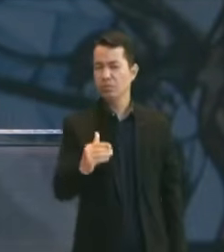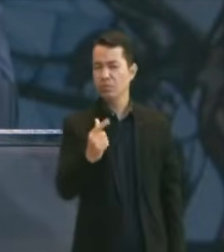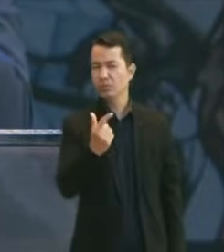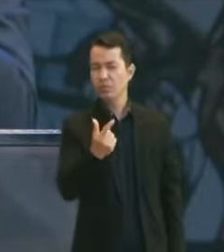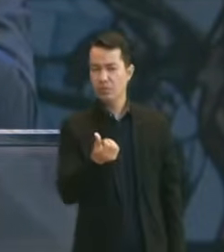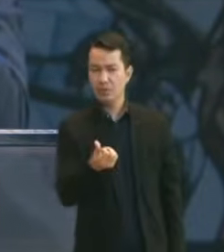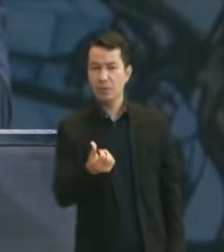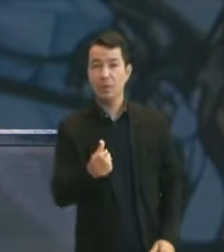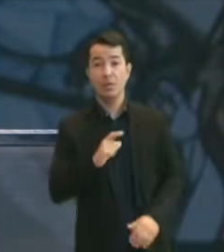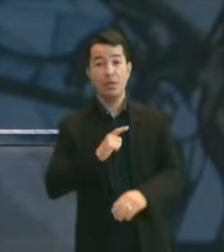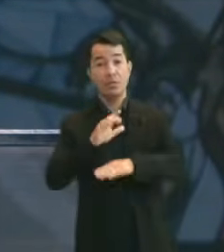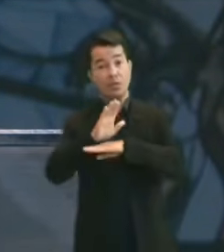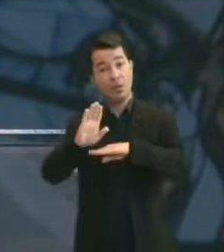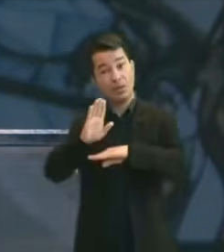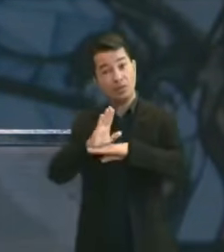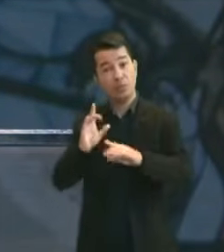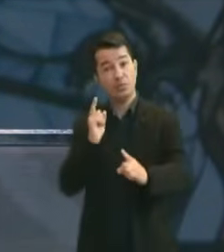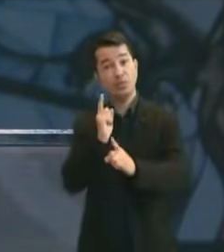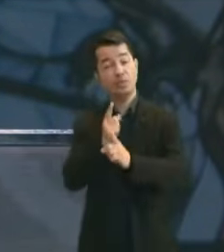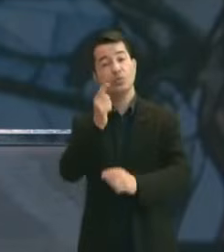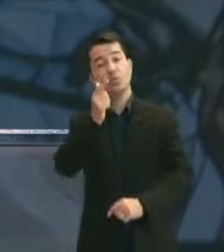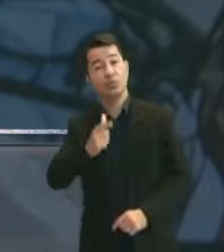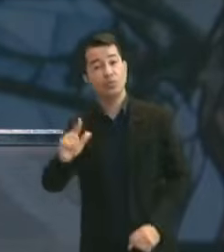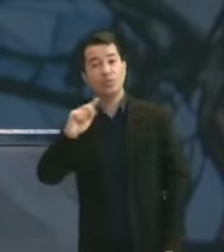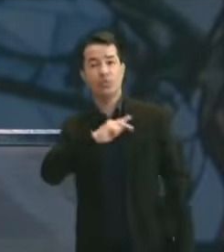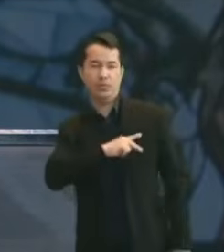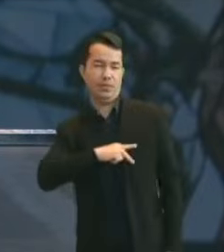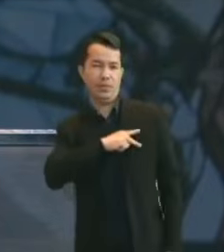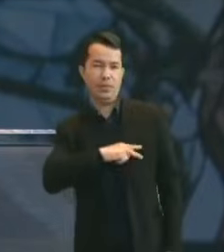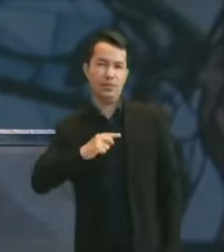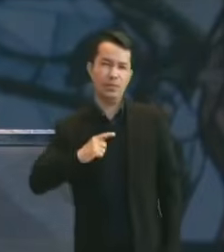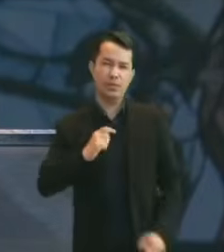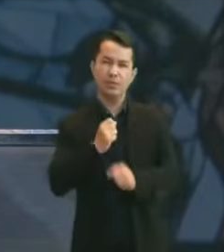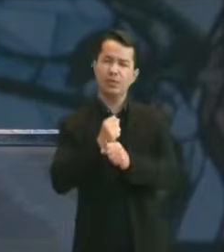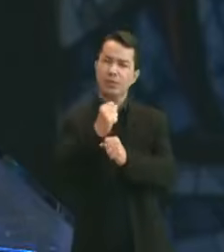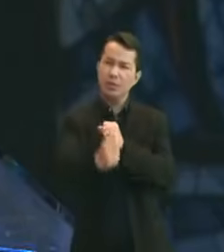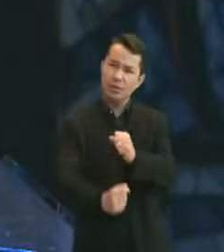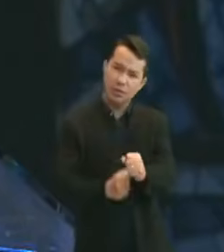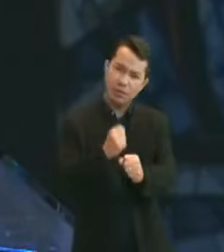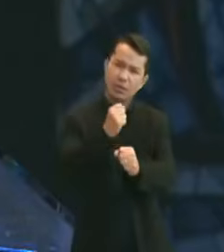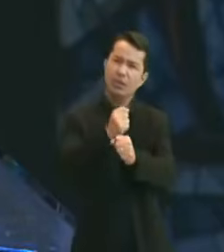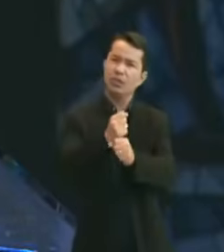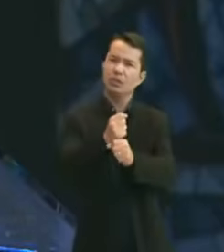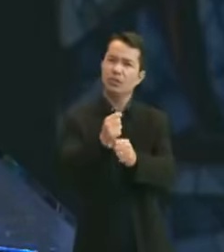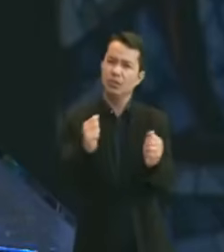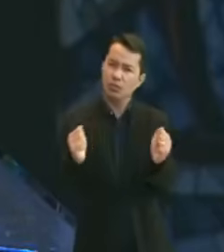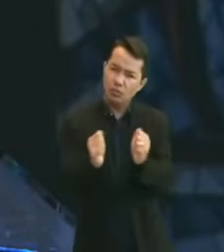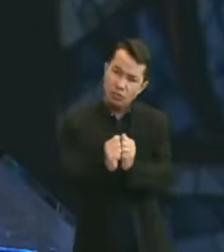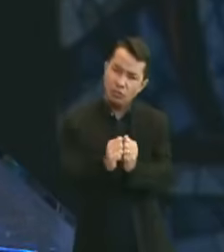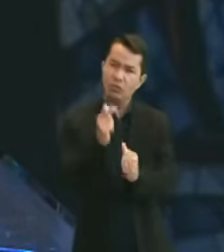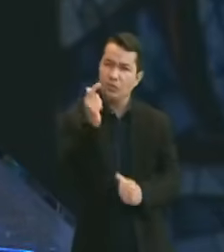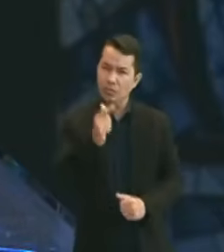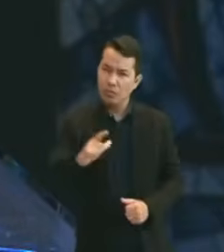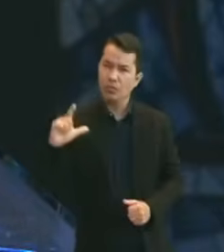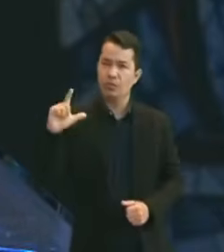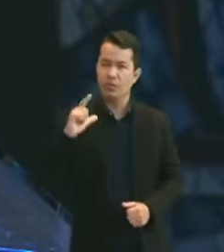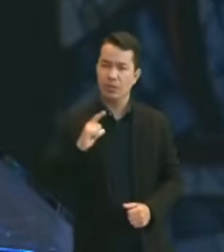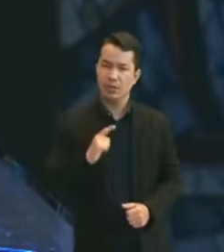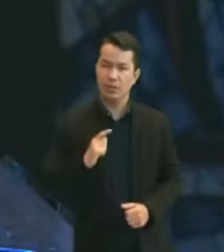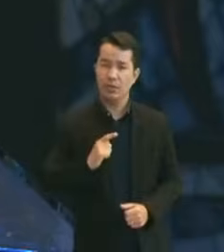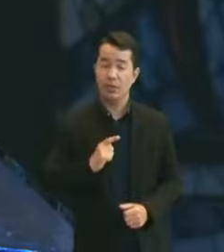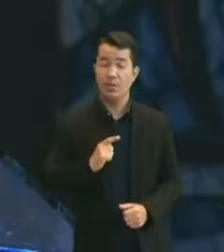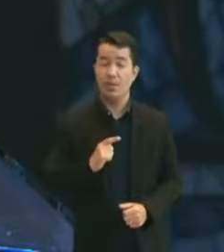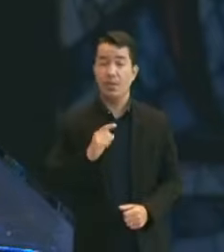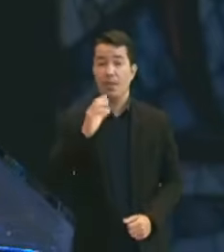novamente com Paulo, após aqueles anos, e foram um período grande de anos em que ele passou na sua cidade natal, a cidade de